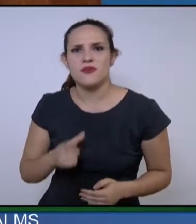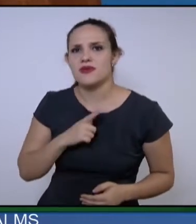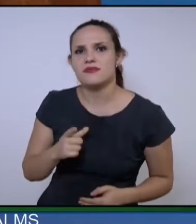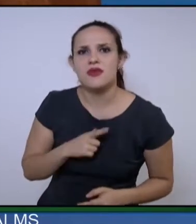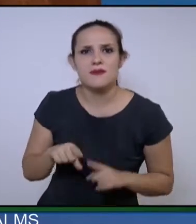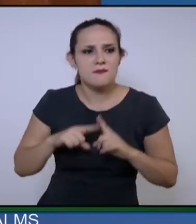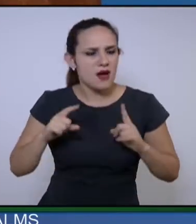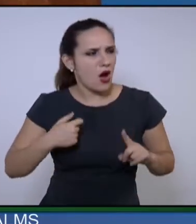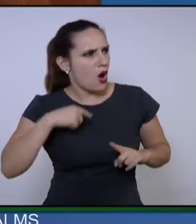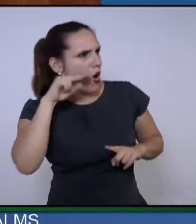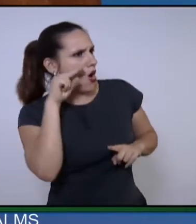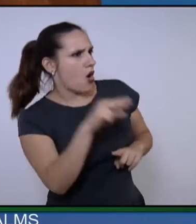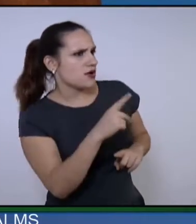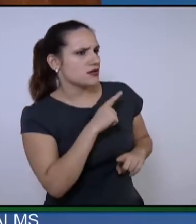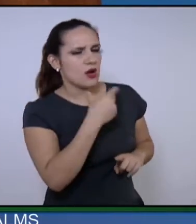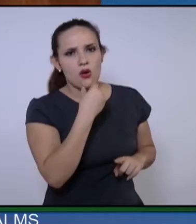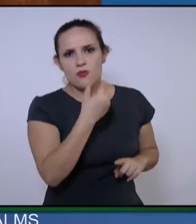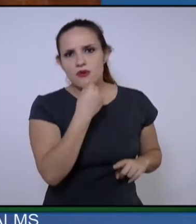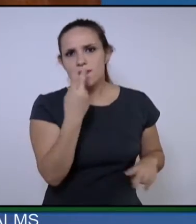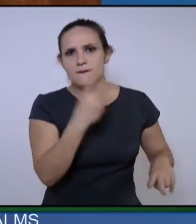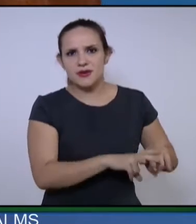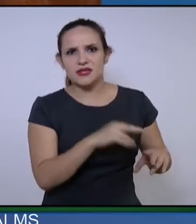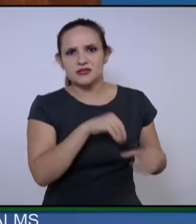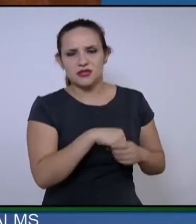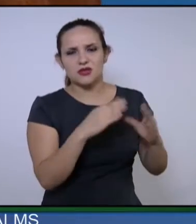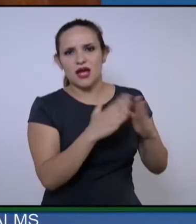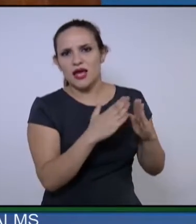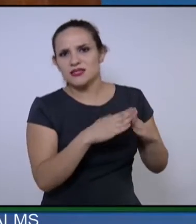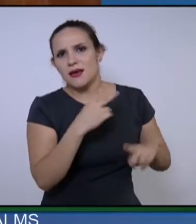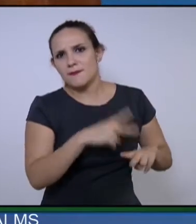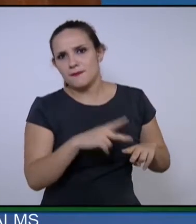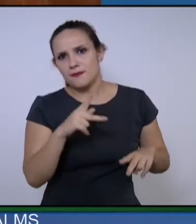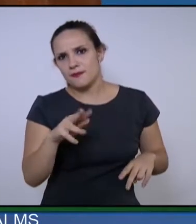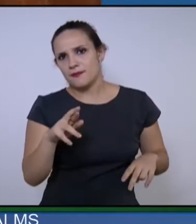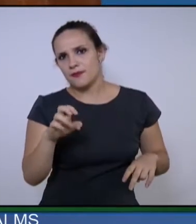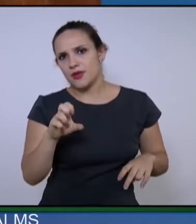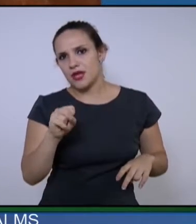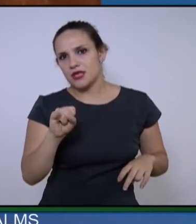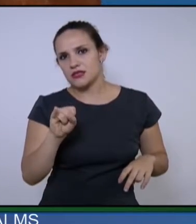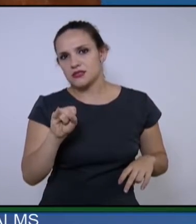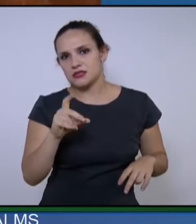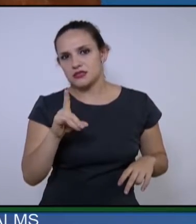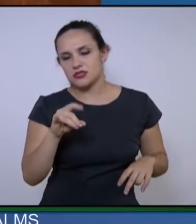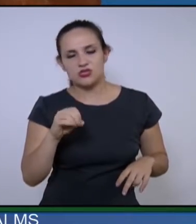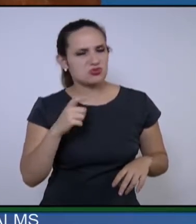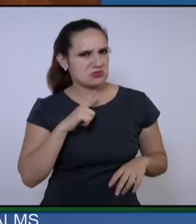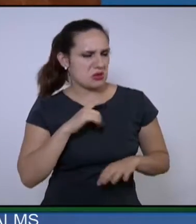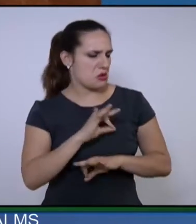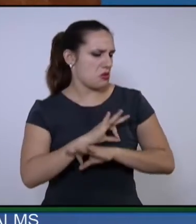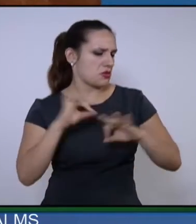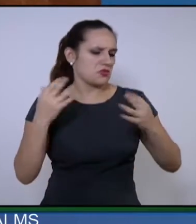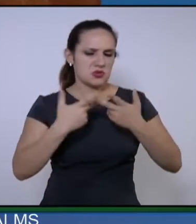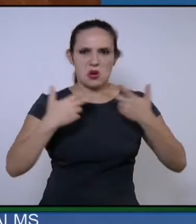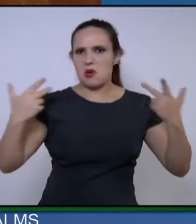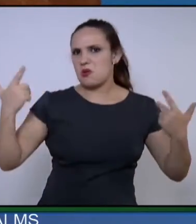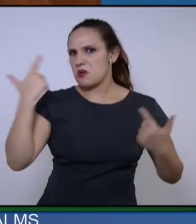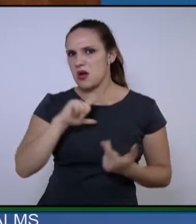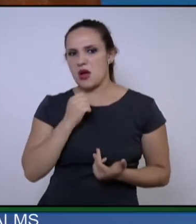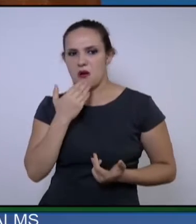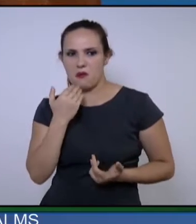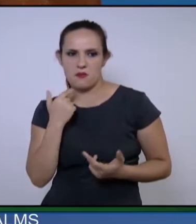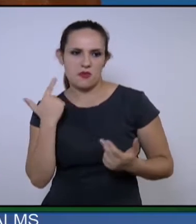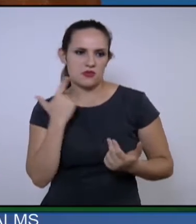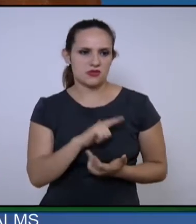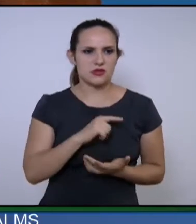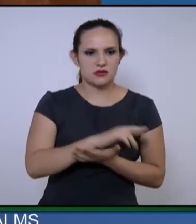de Corumbá, de um latrocida, possa receber o beneplácito do Estado, através da